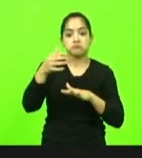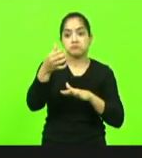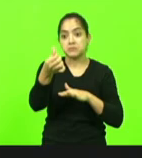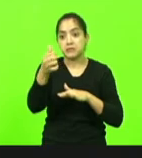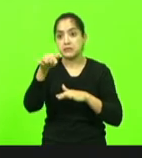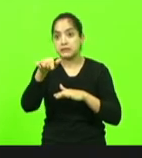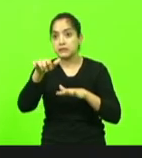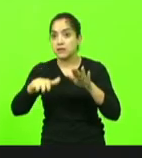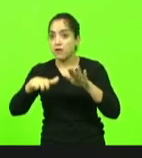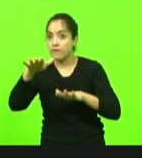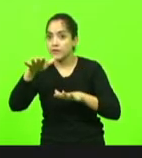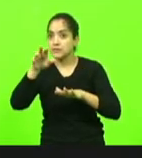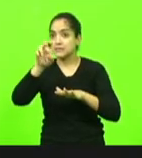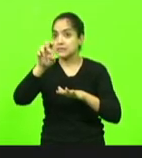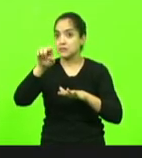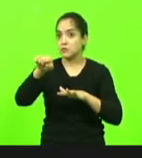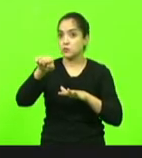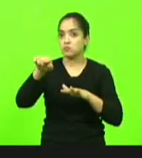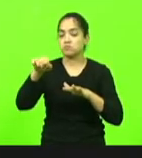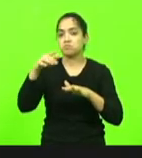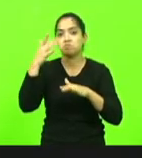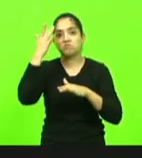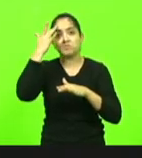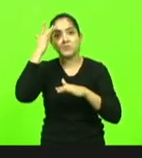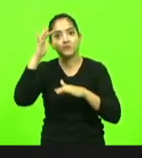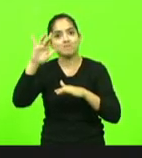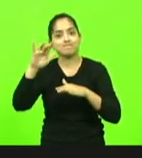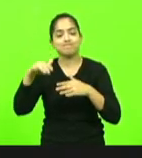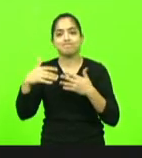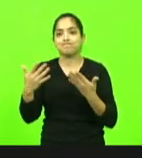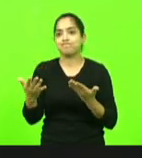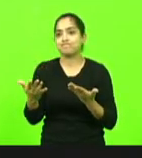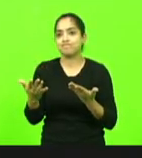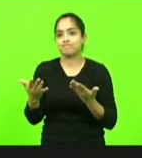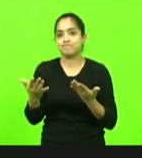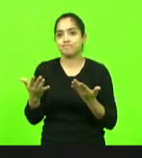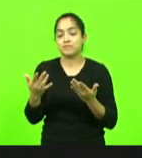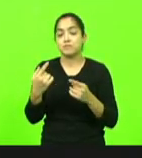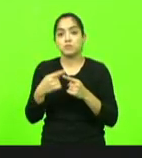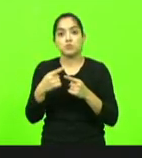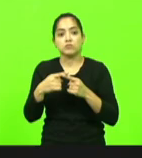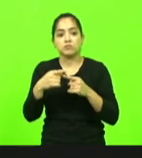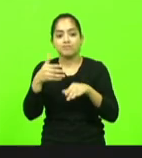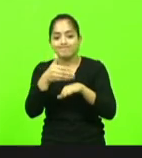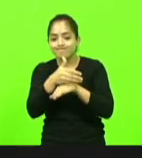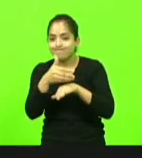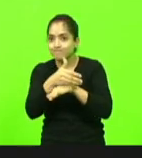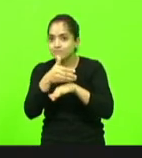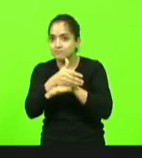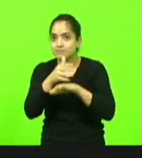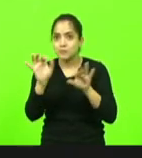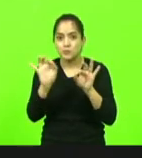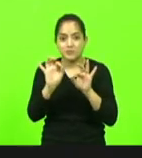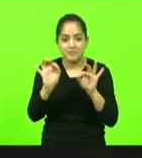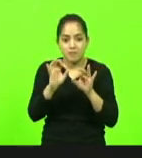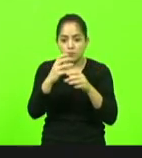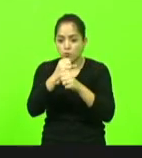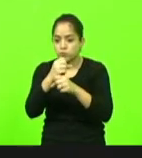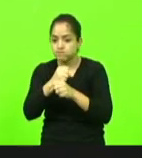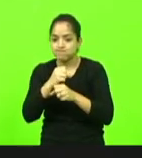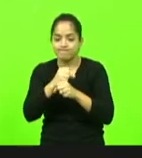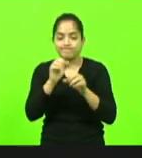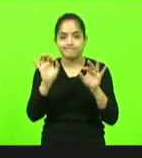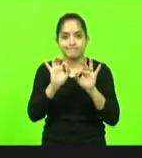talvez venha 5. Eu não sei qual vem, porque nós não tivemos acesso a nenhum cálculo. Então, por